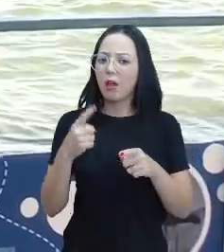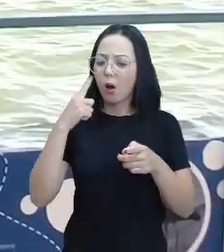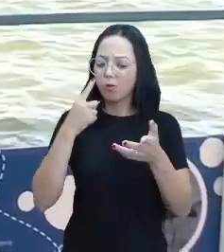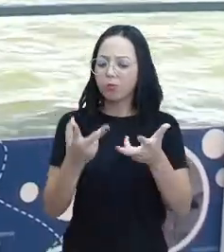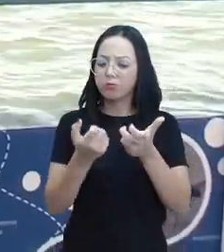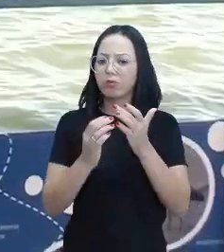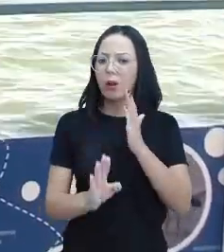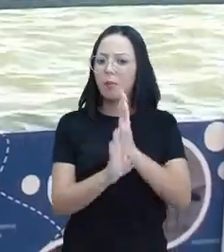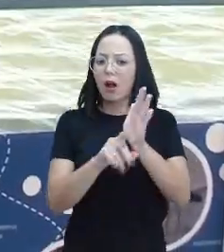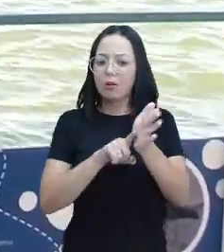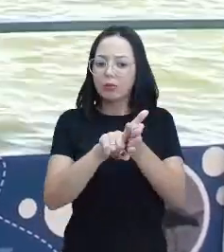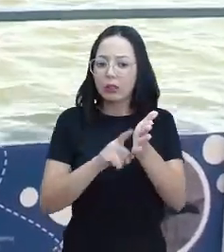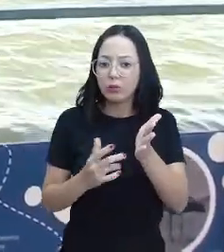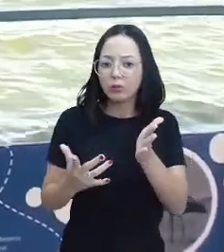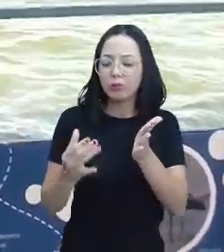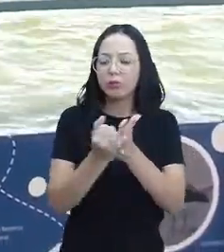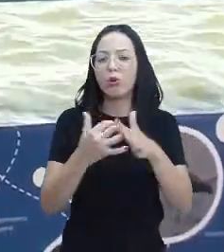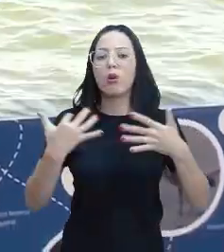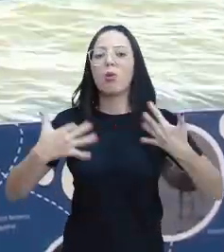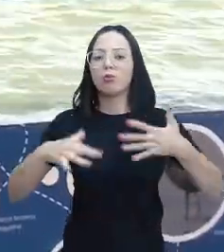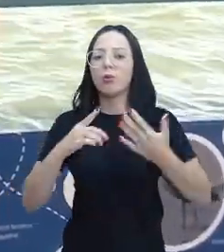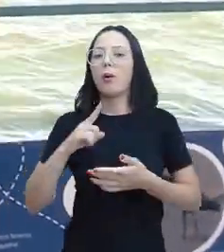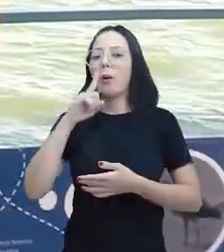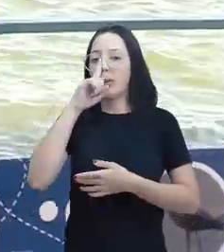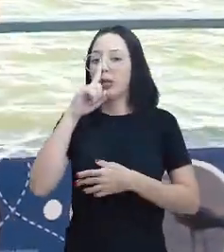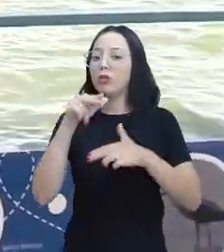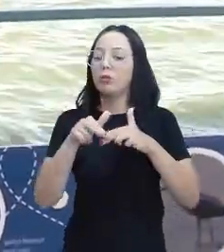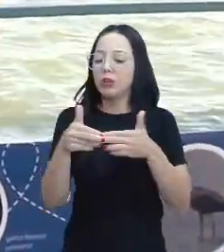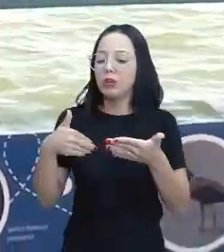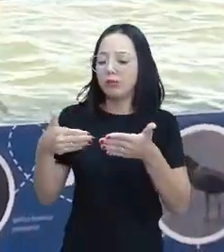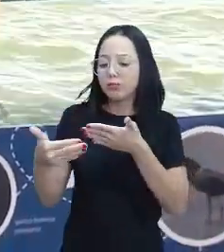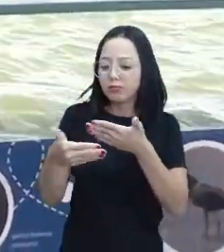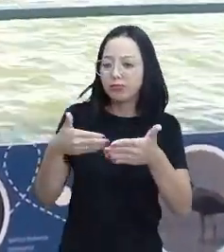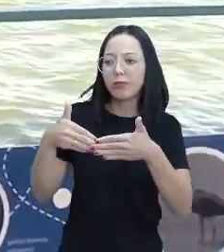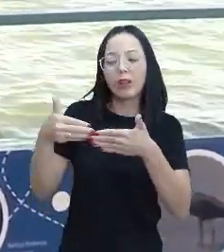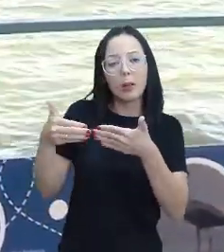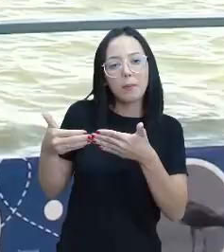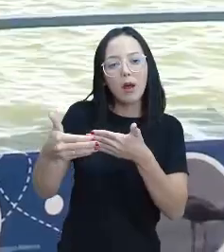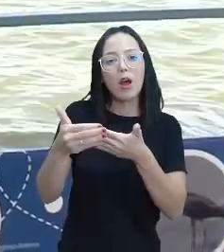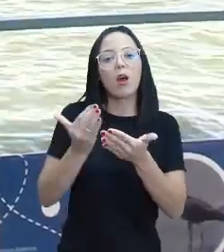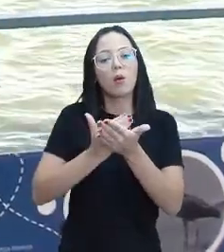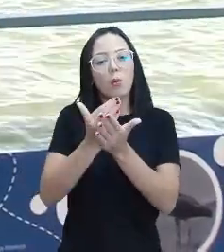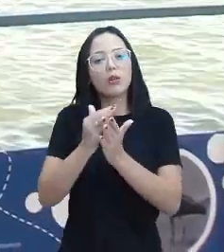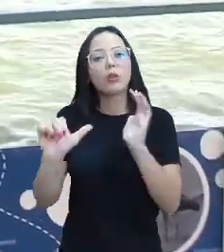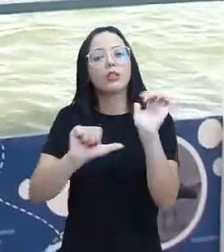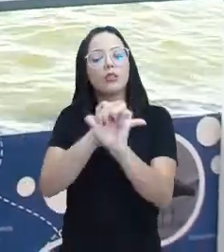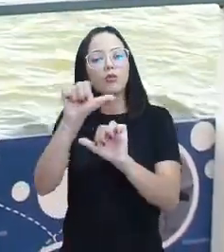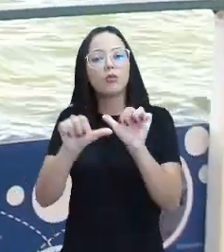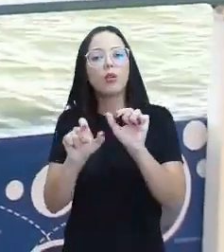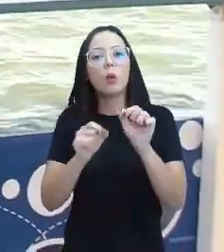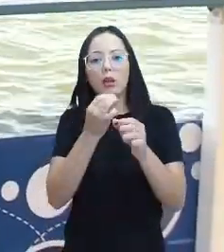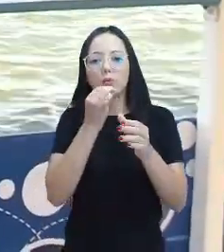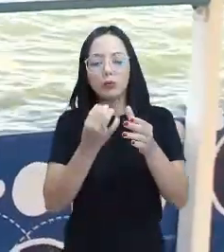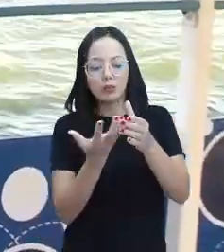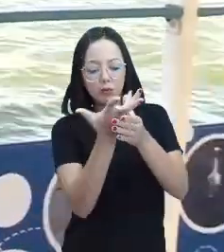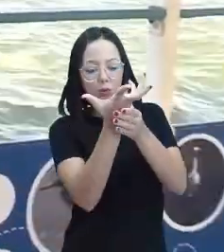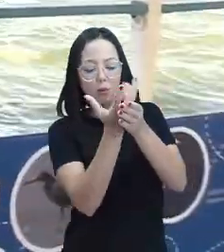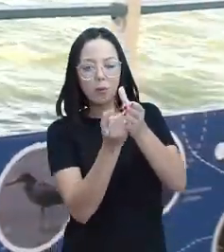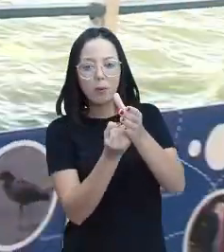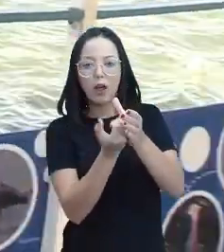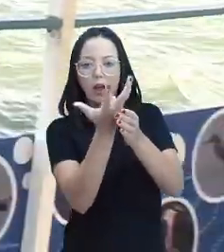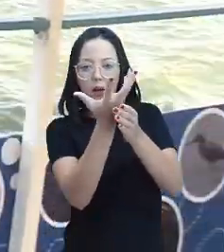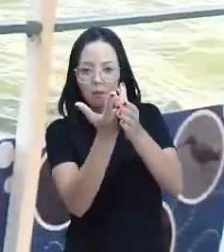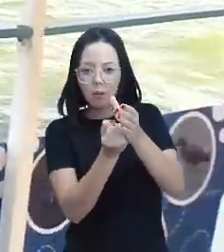muito alarmantes. E ele, a partir daí, começou a desenvolver um filtro para justamente filtrar nas estações